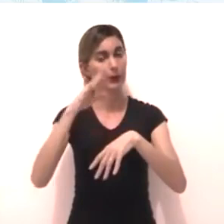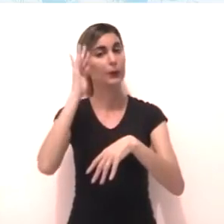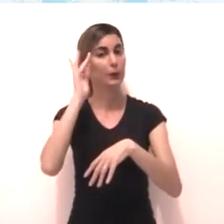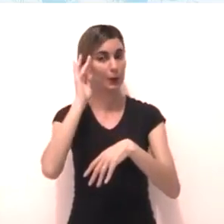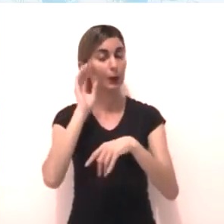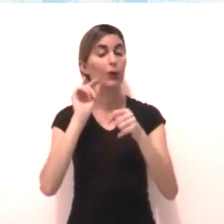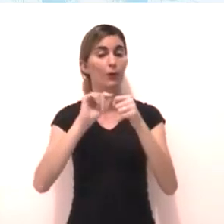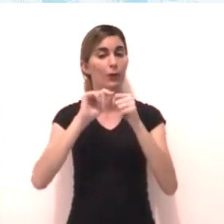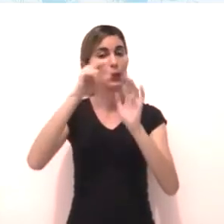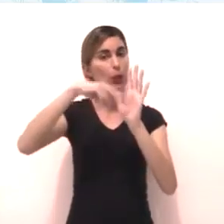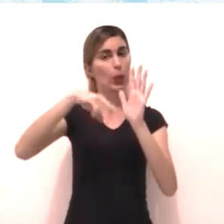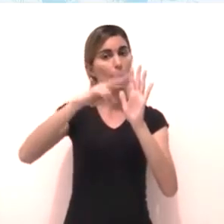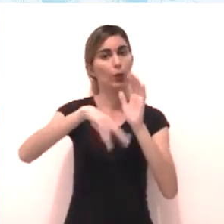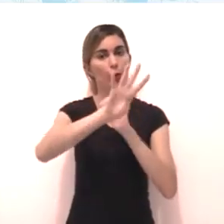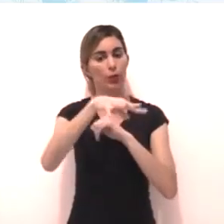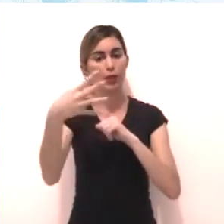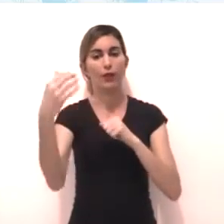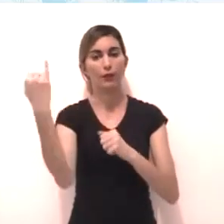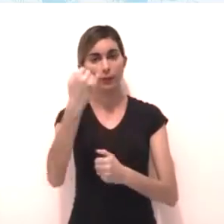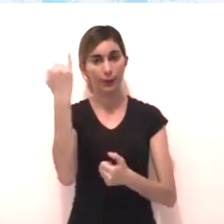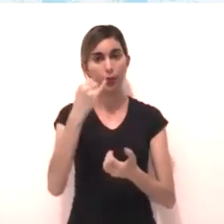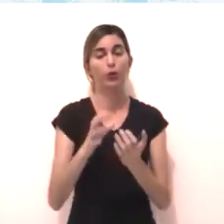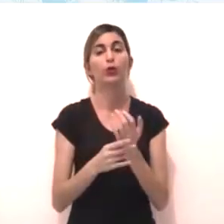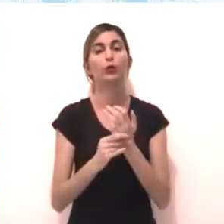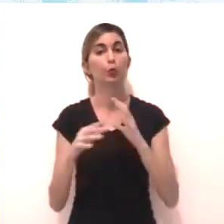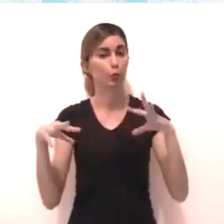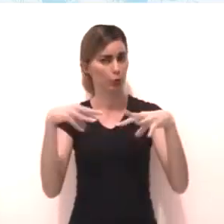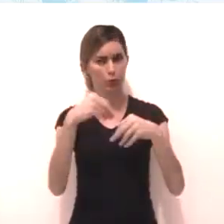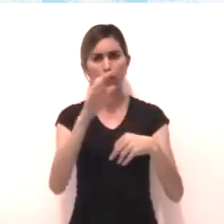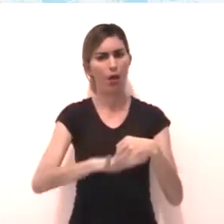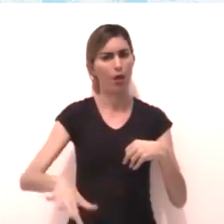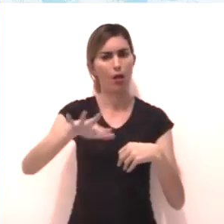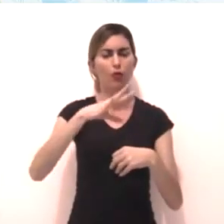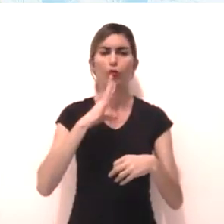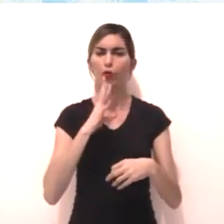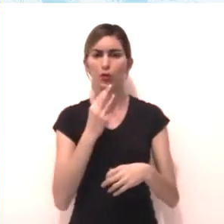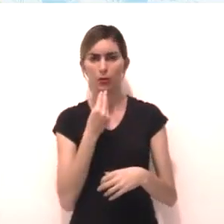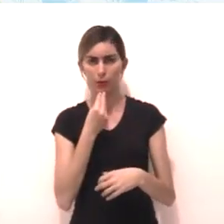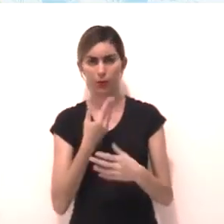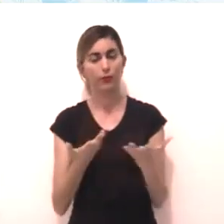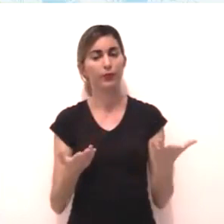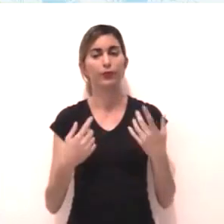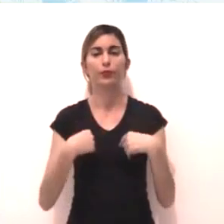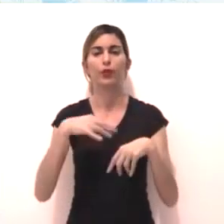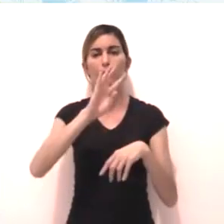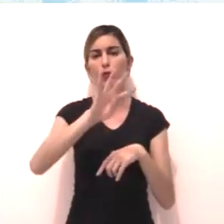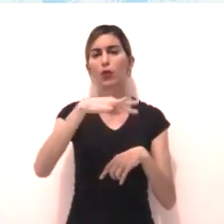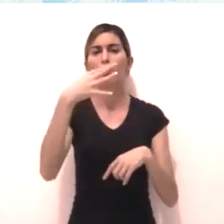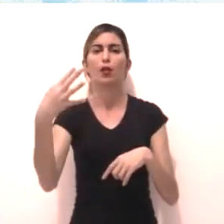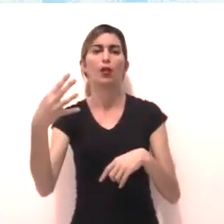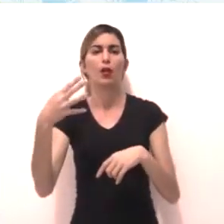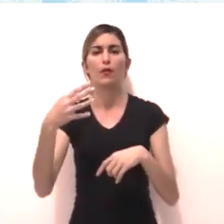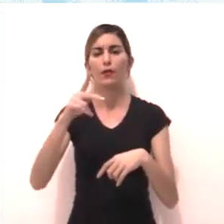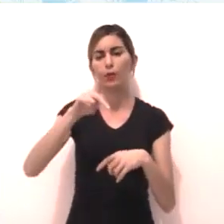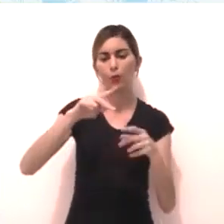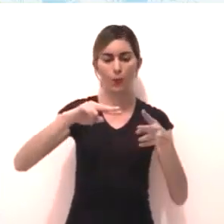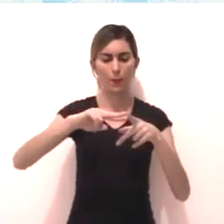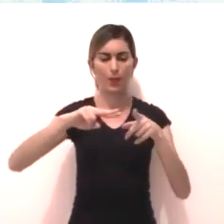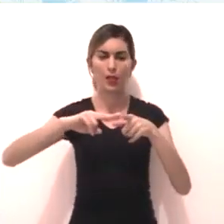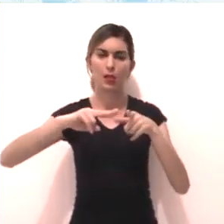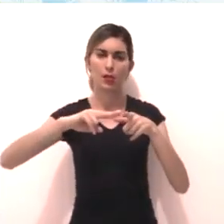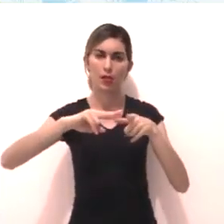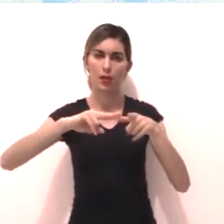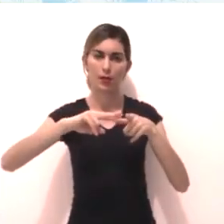que entender. Fazer uma leitura de um gráfico é importante em todas as áreas do conhecimento. Então, nesse gráfico aí, que a gente chama um gráfico